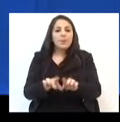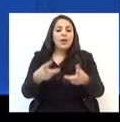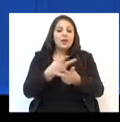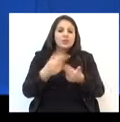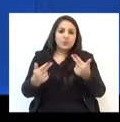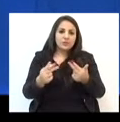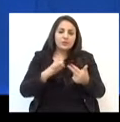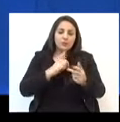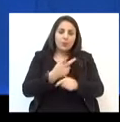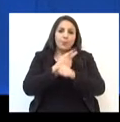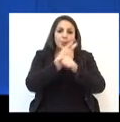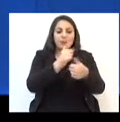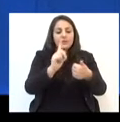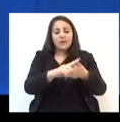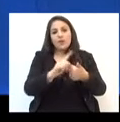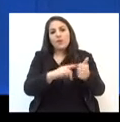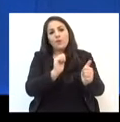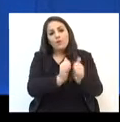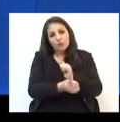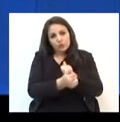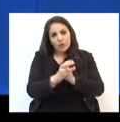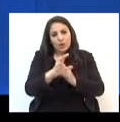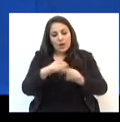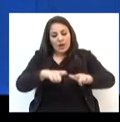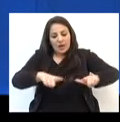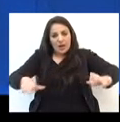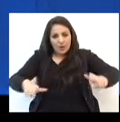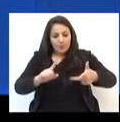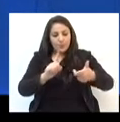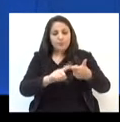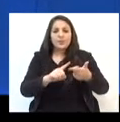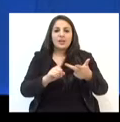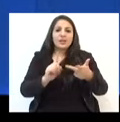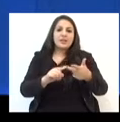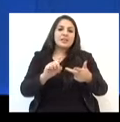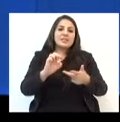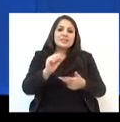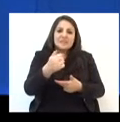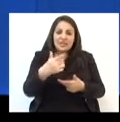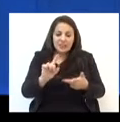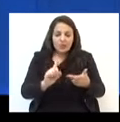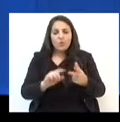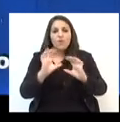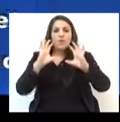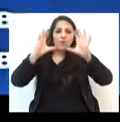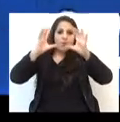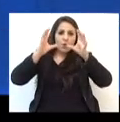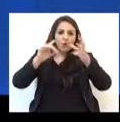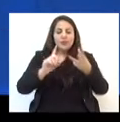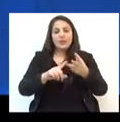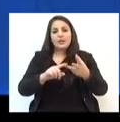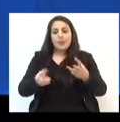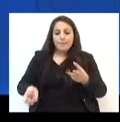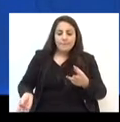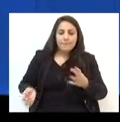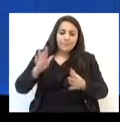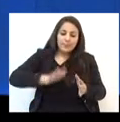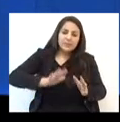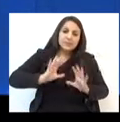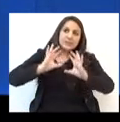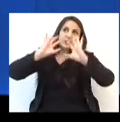premiadas estão o futebol de campo e de salão, o vôlei, o basquete, a bocha ou o bolão, o